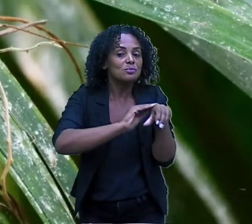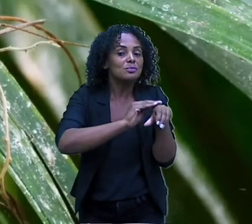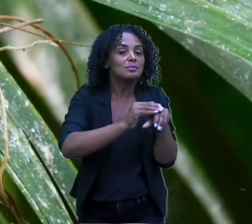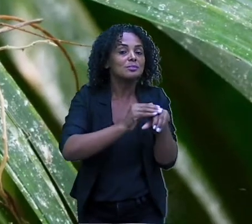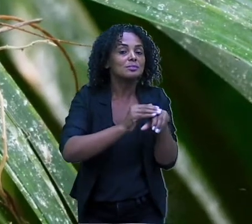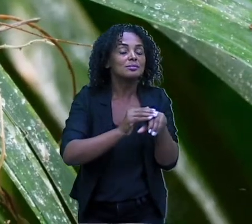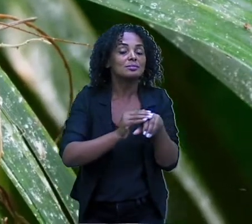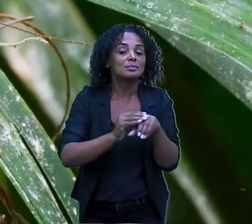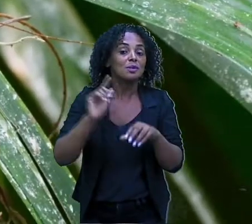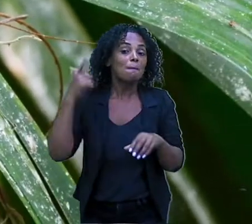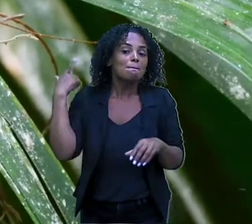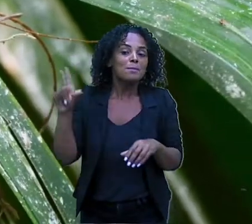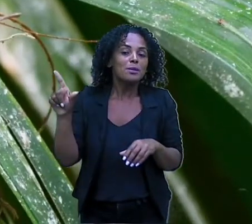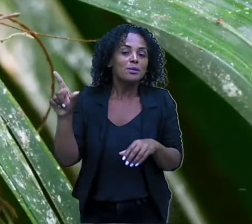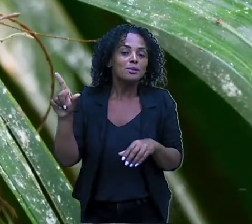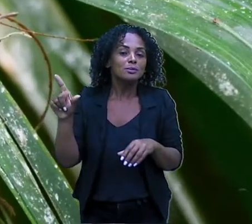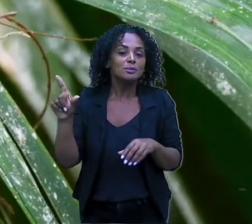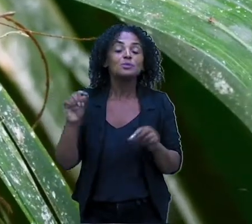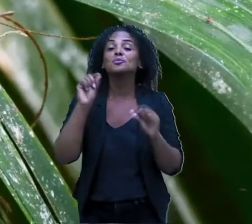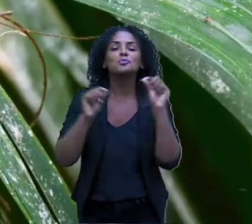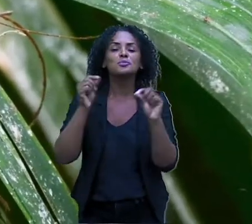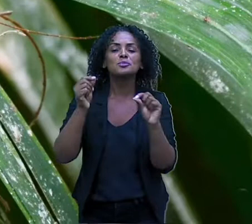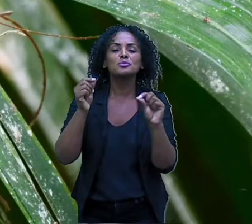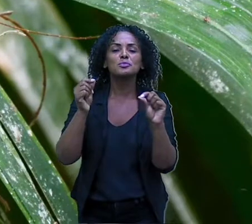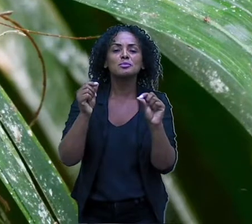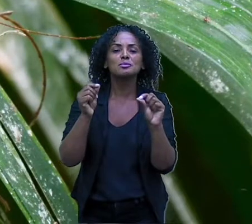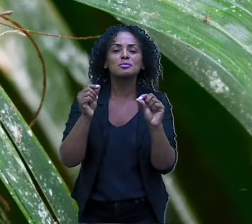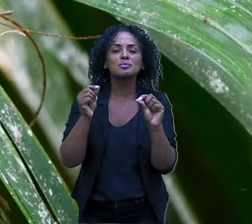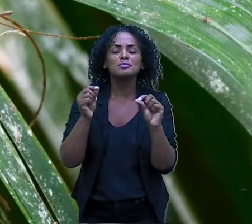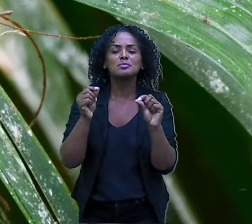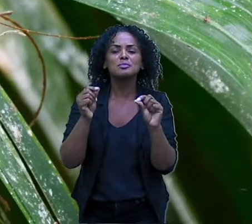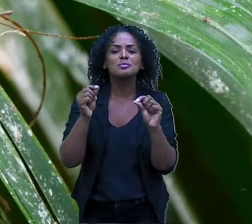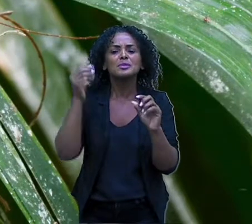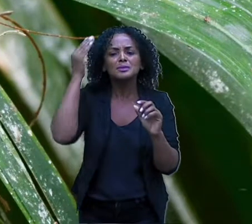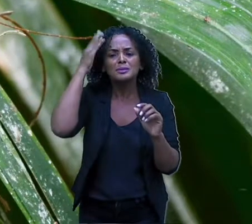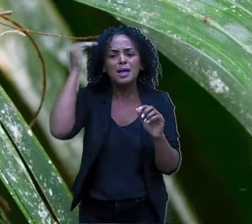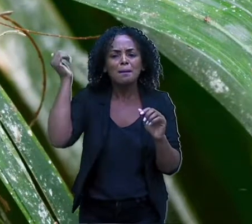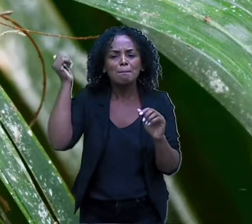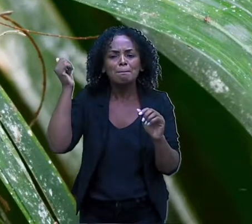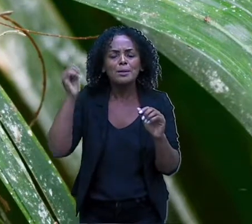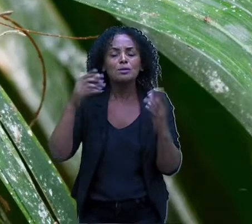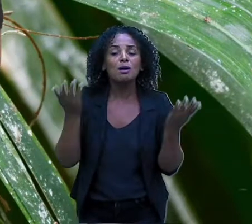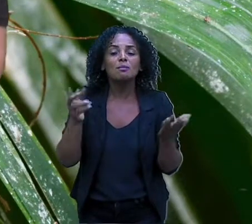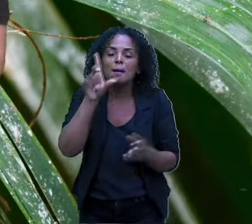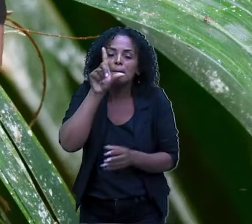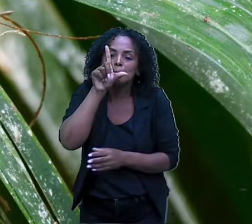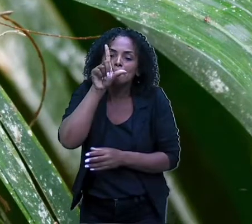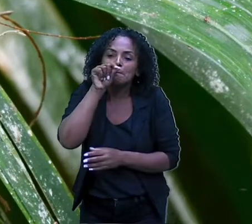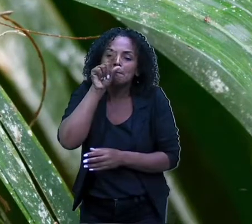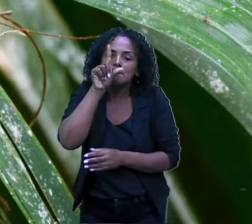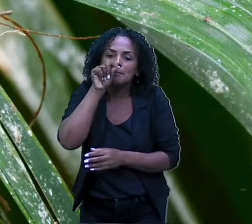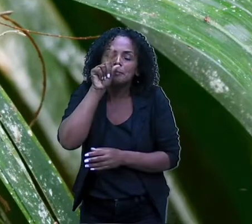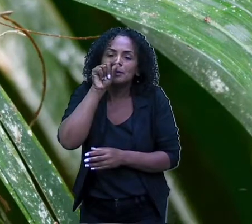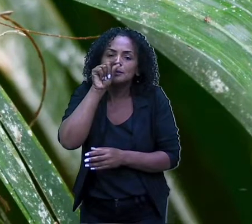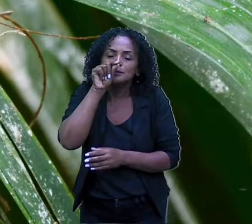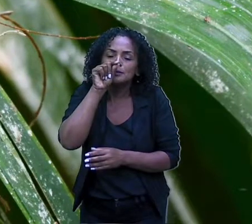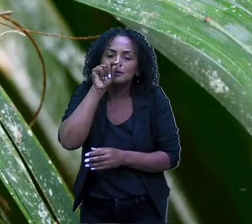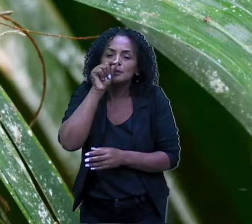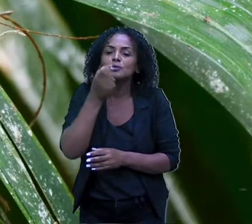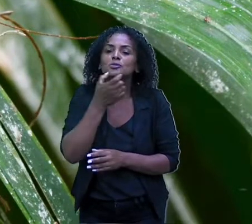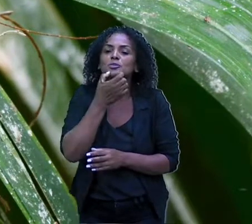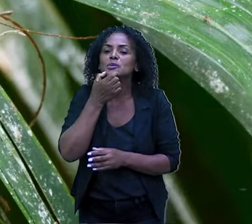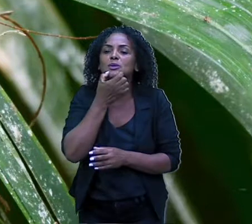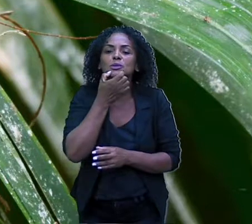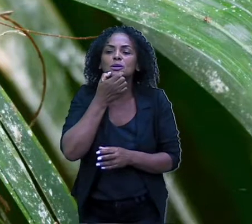aí. Temos aqui o bird. O que é bird em inglês? Passarinho, ou então pássaro. Vamos lá.